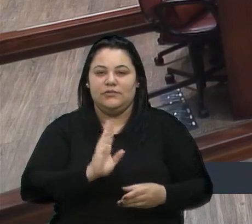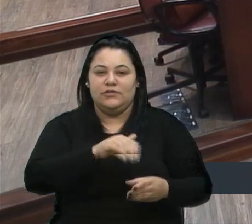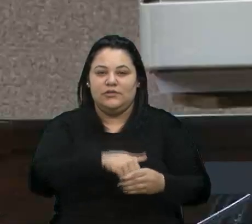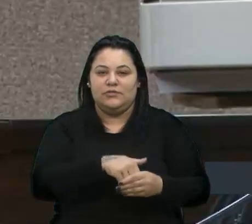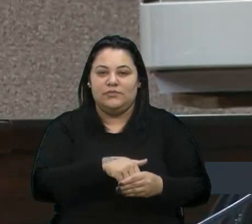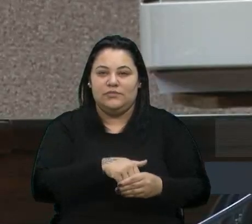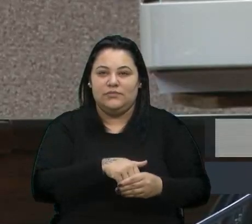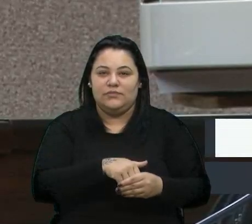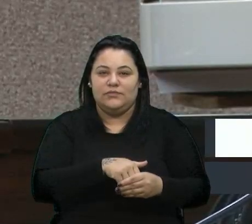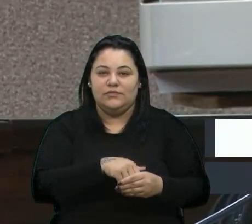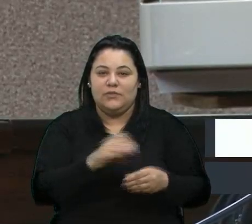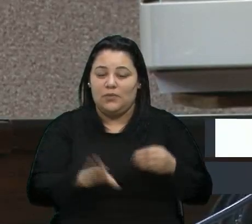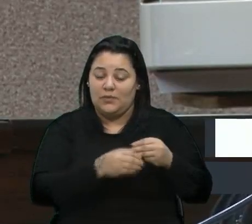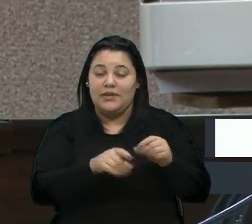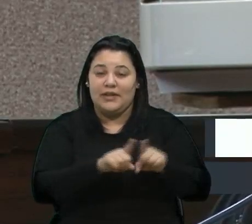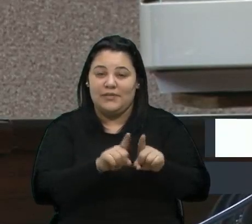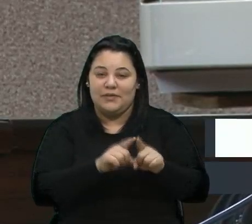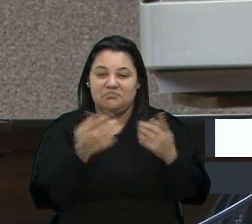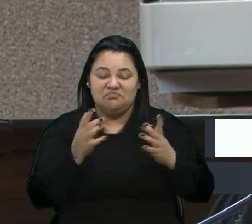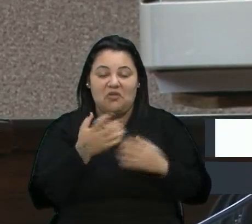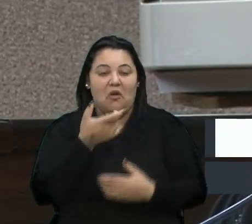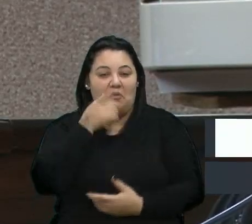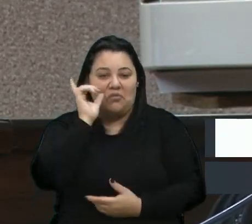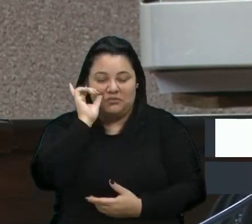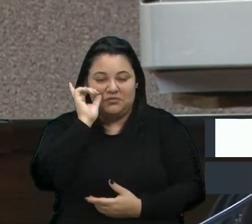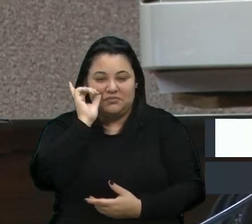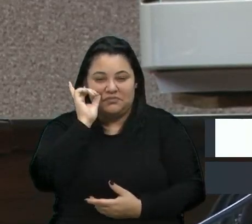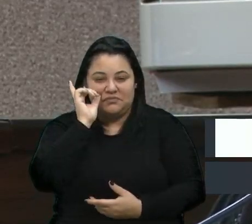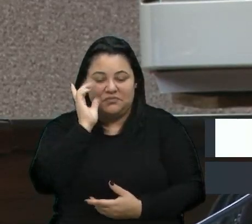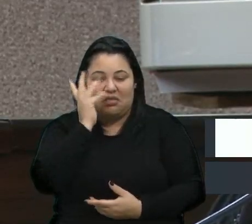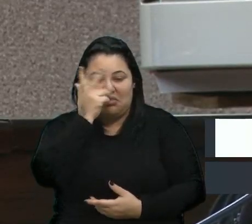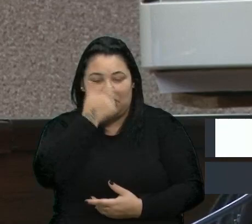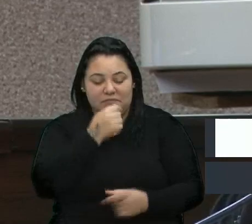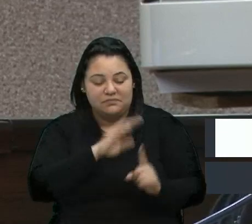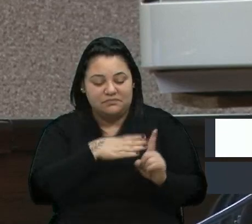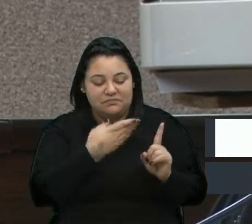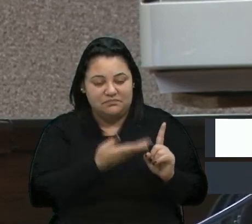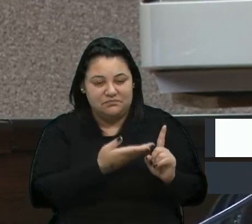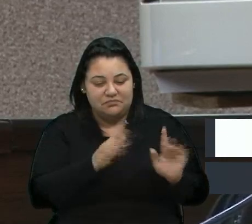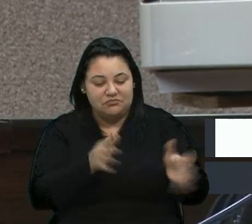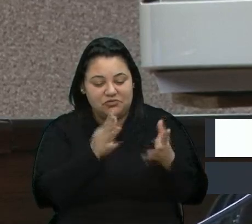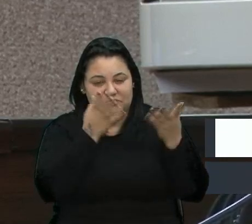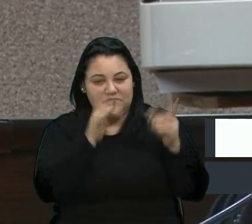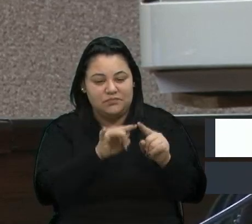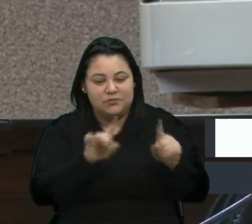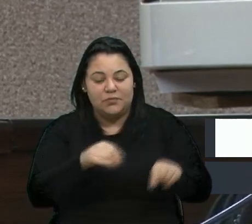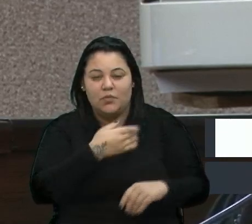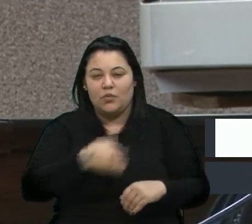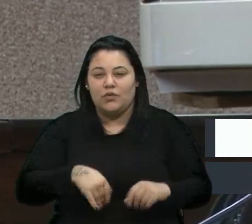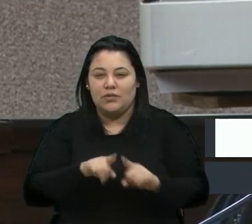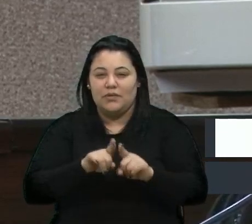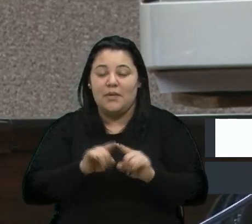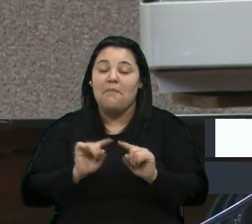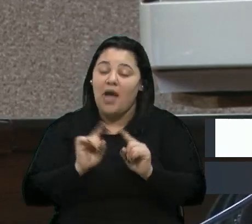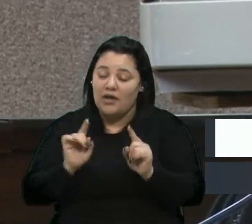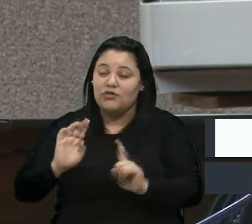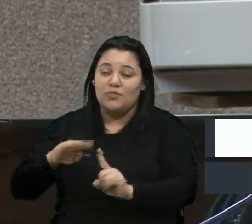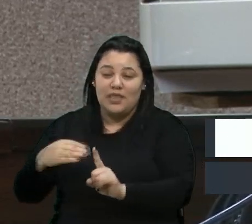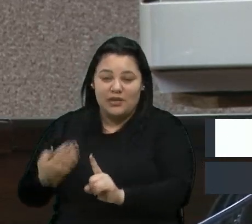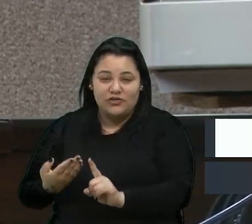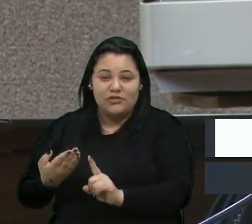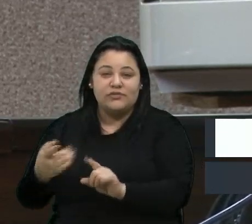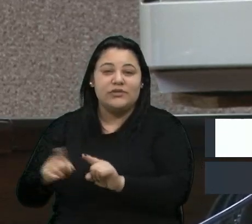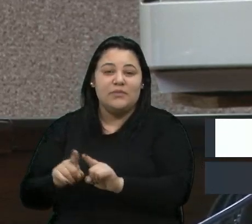congratulações. Realmente, ontem, uma bela cerimônia, incentivando o servidor público, mas também homenageando